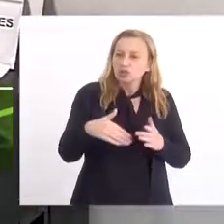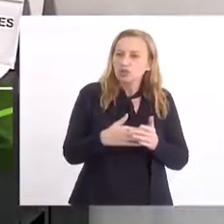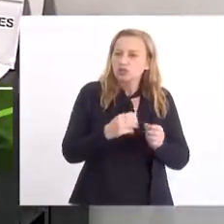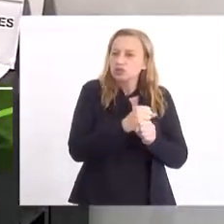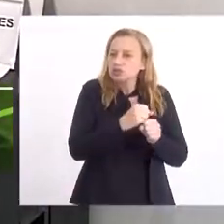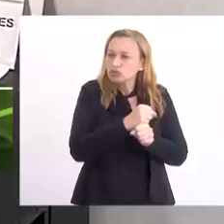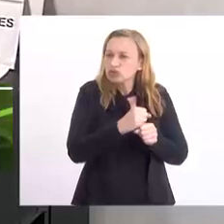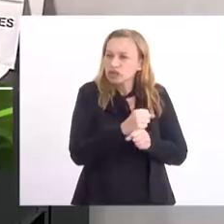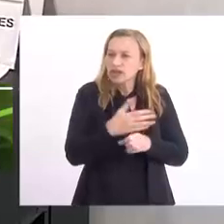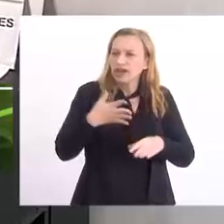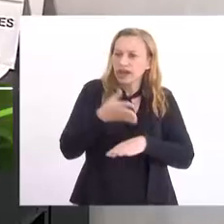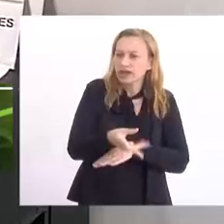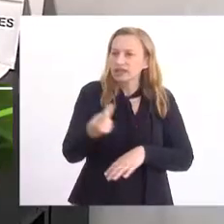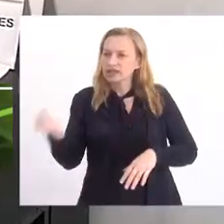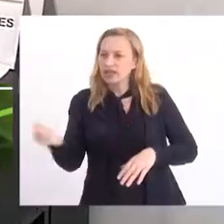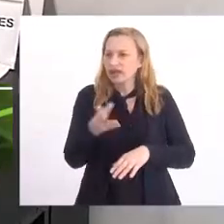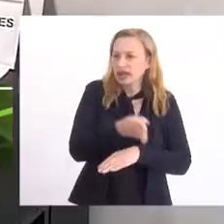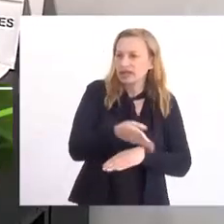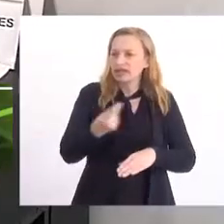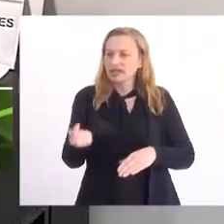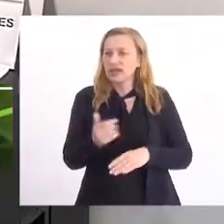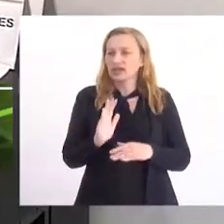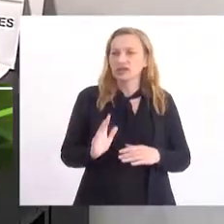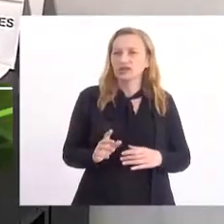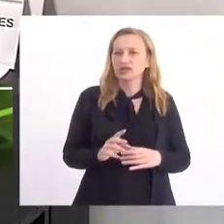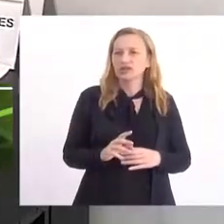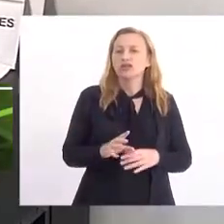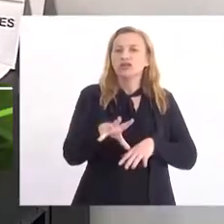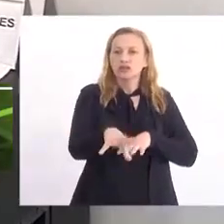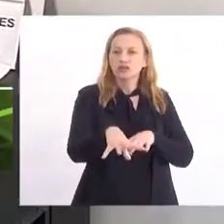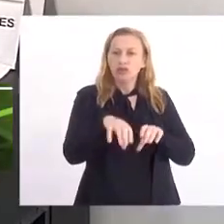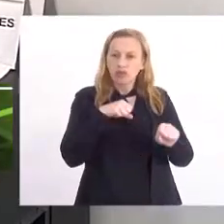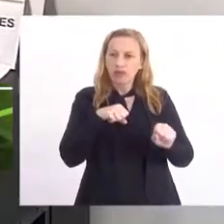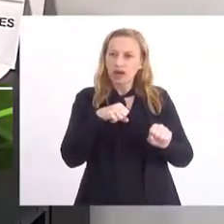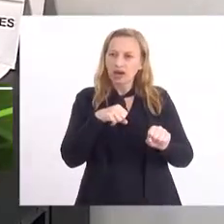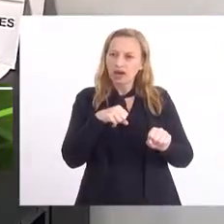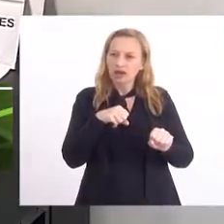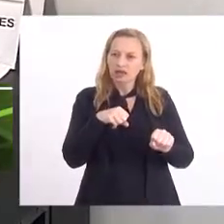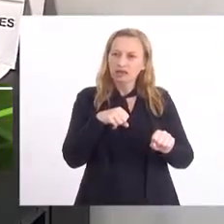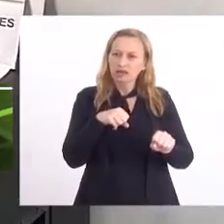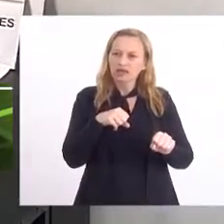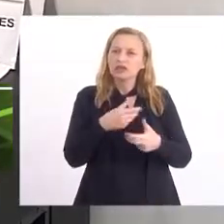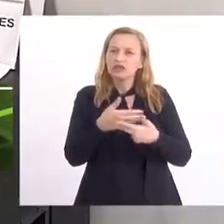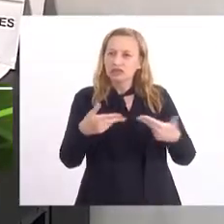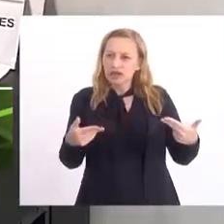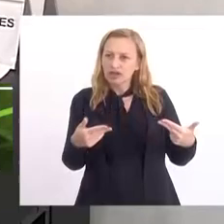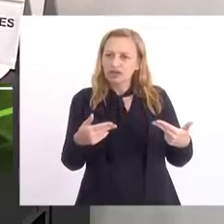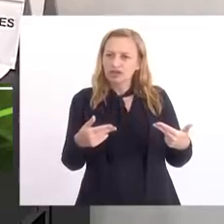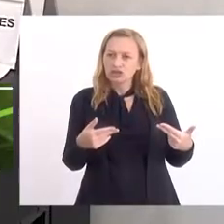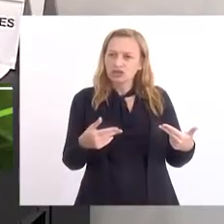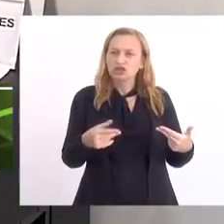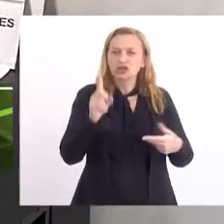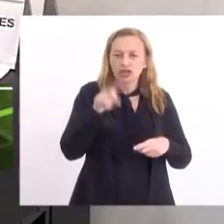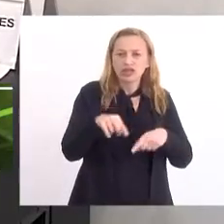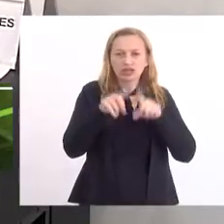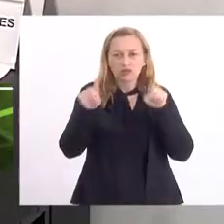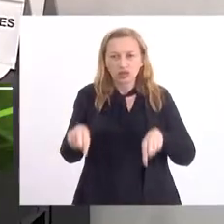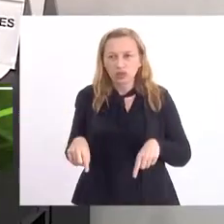anos. Entre, sai, e são aqueles que formaram, inclusive, muito dos que são